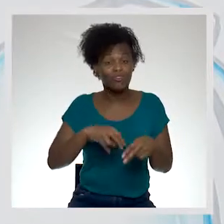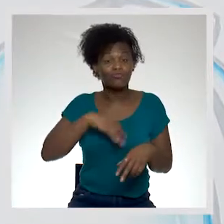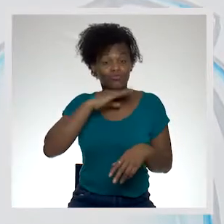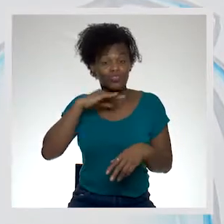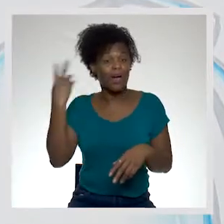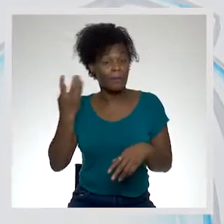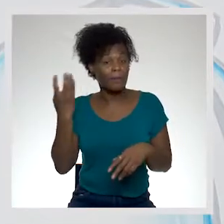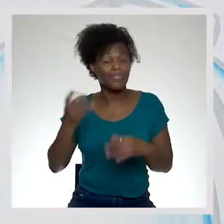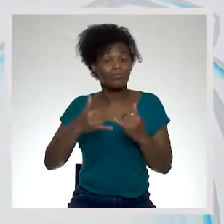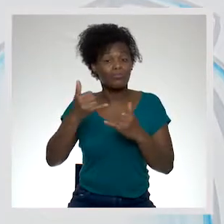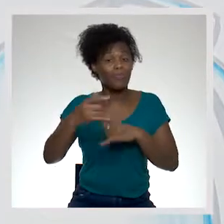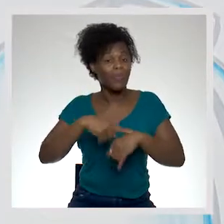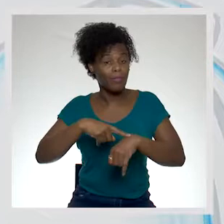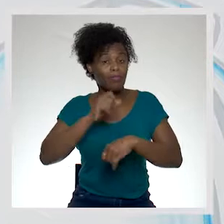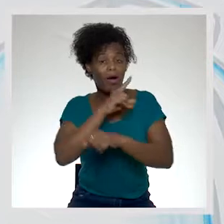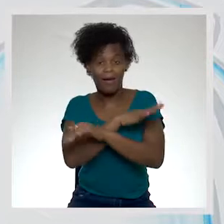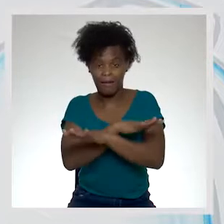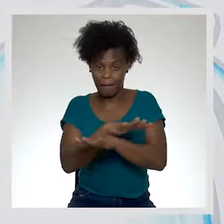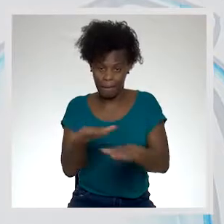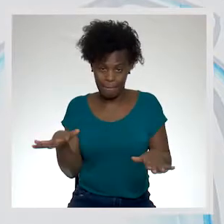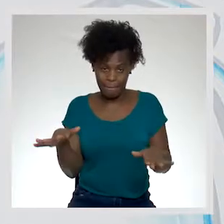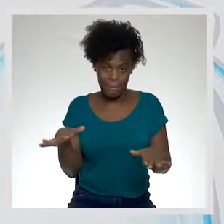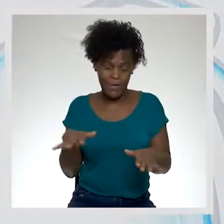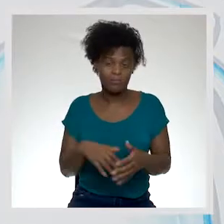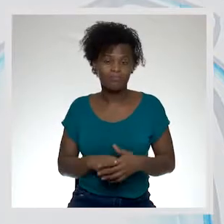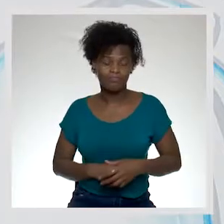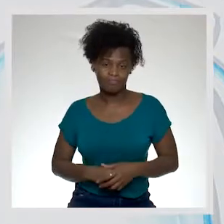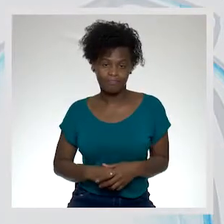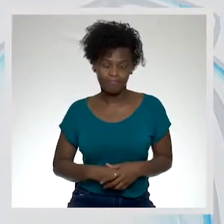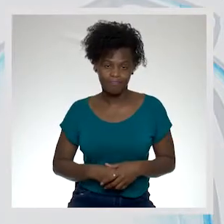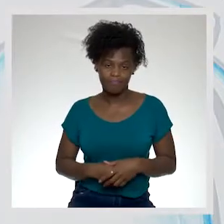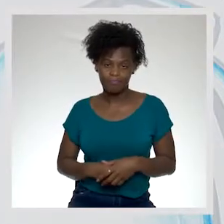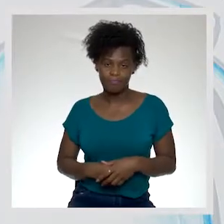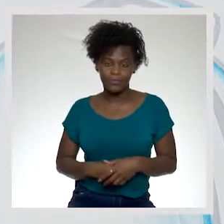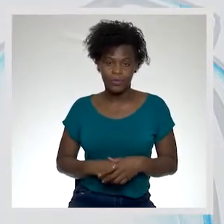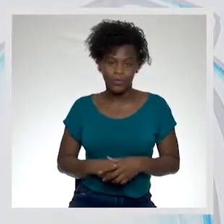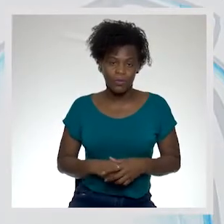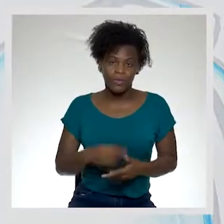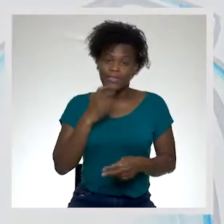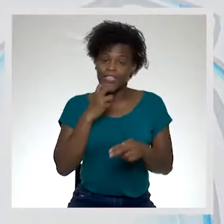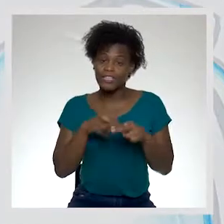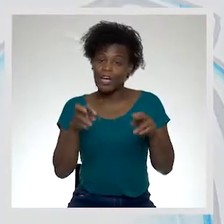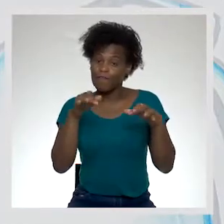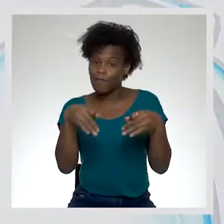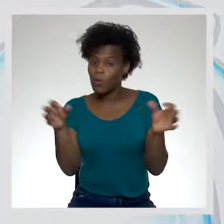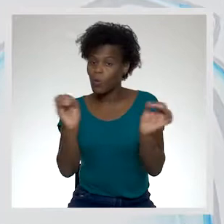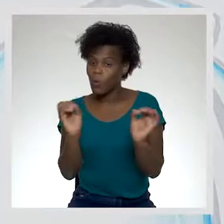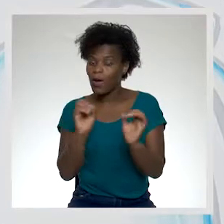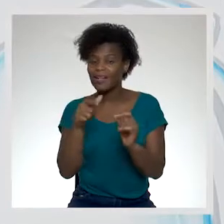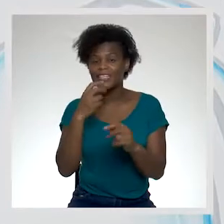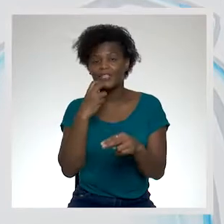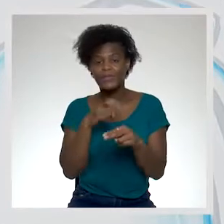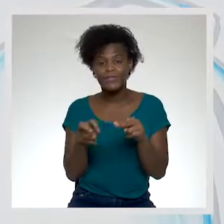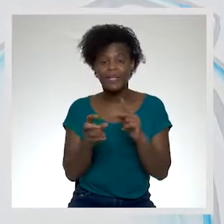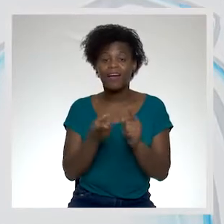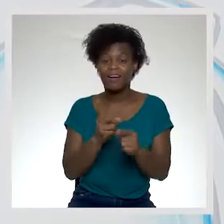podem terminar num determinado período de tempo. E as energias renováveis são aquelas